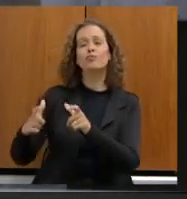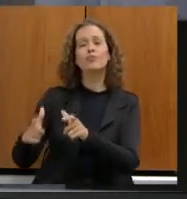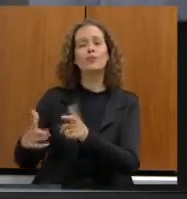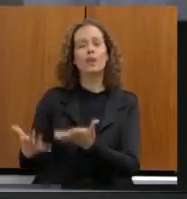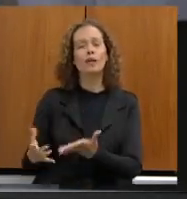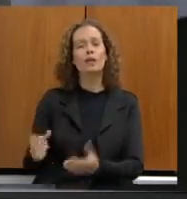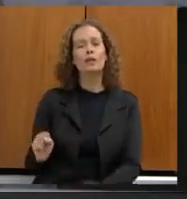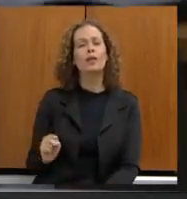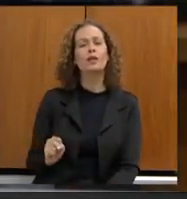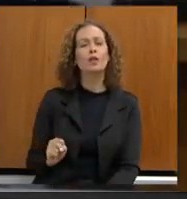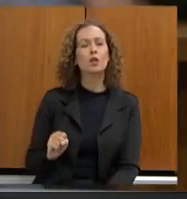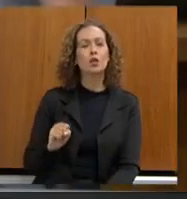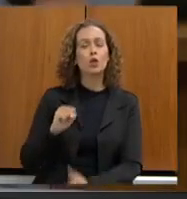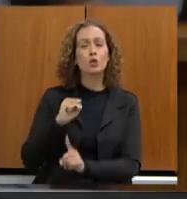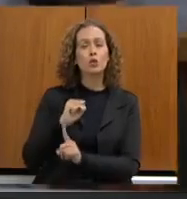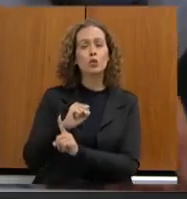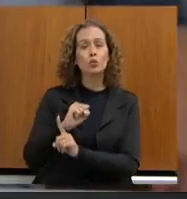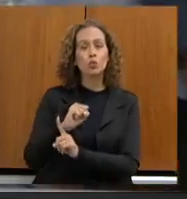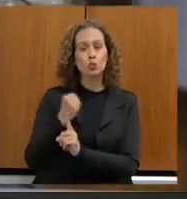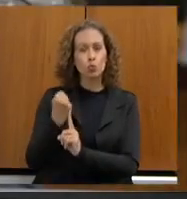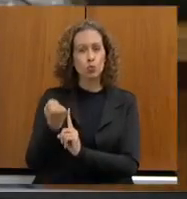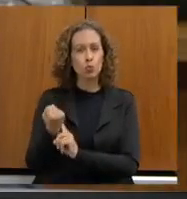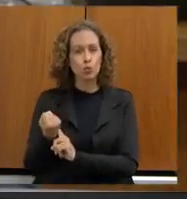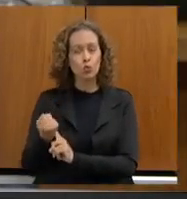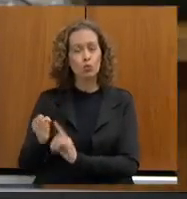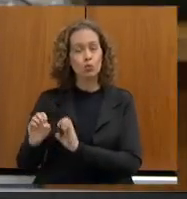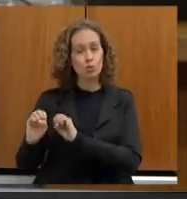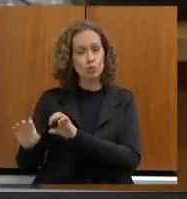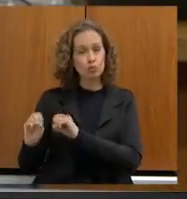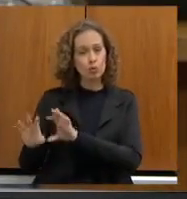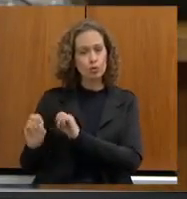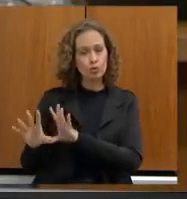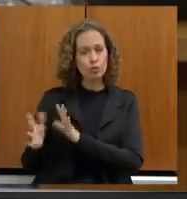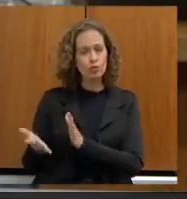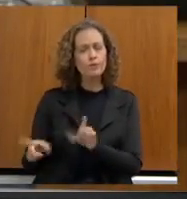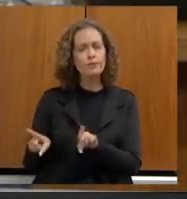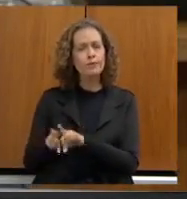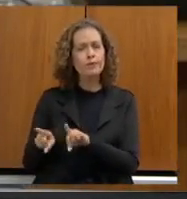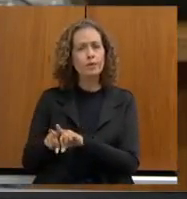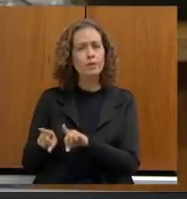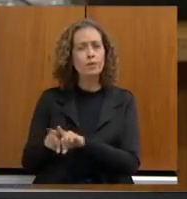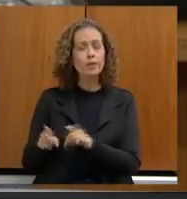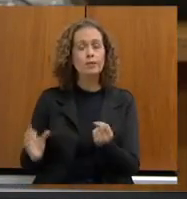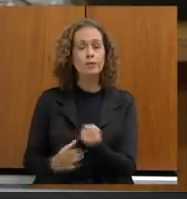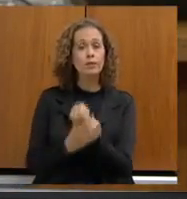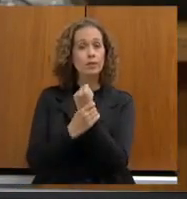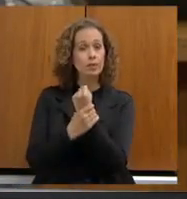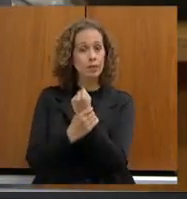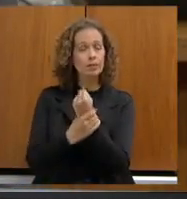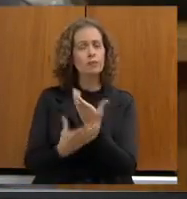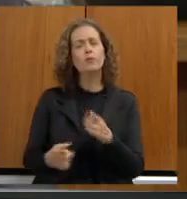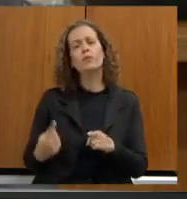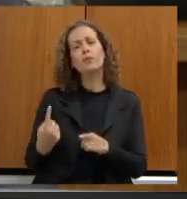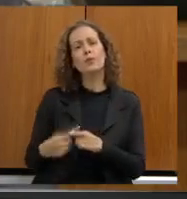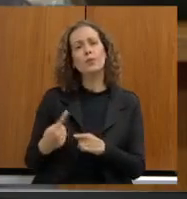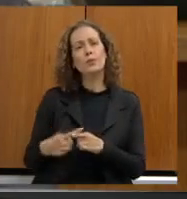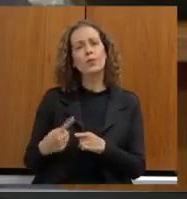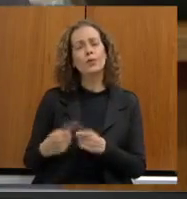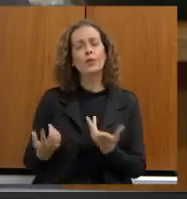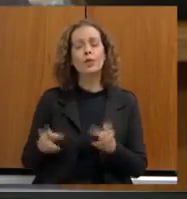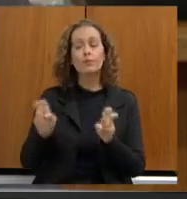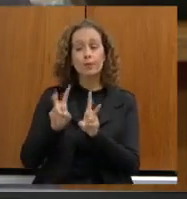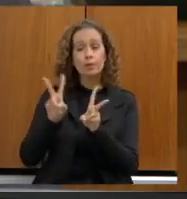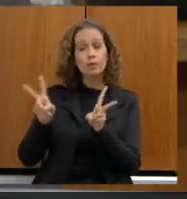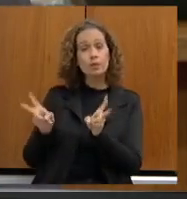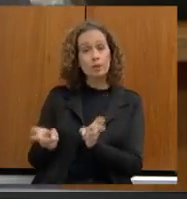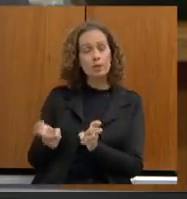pergunta para ser dirigida ao nosso secretário de estado de segurança pública de Justiça Segurança Pública porque a matéria está